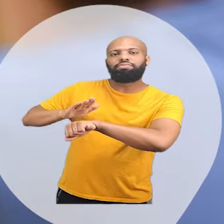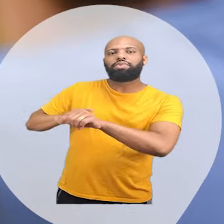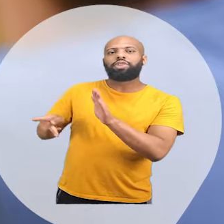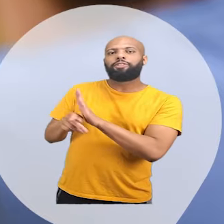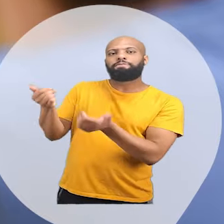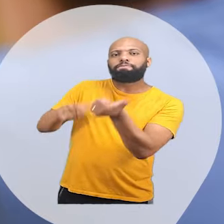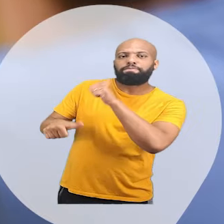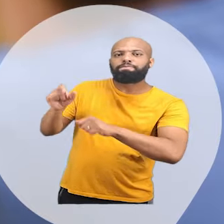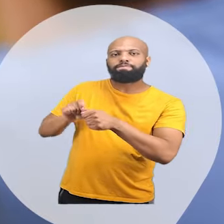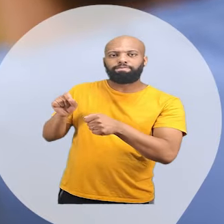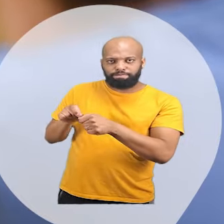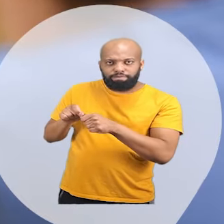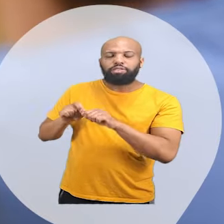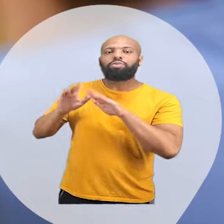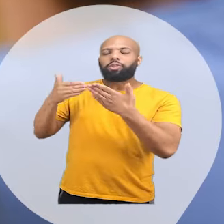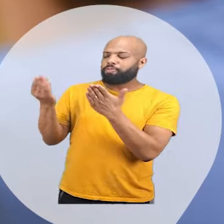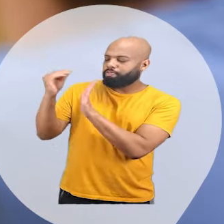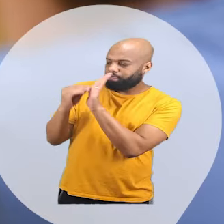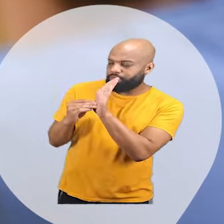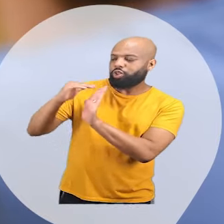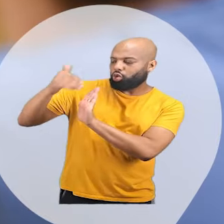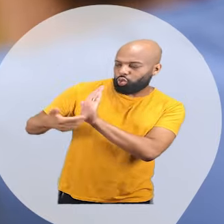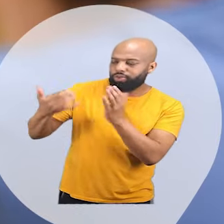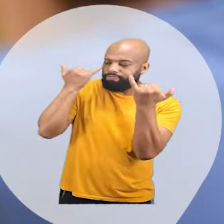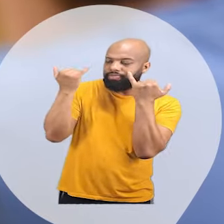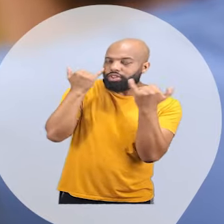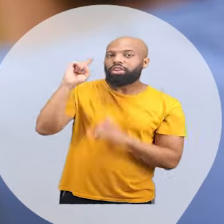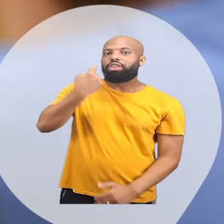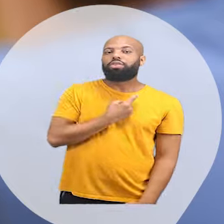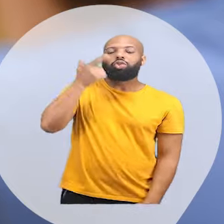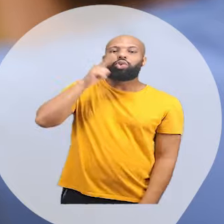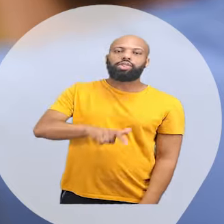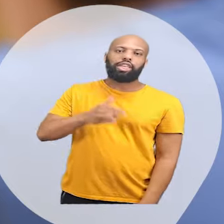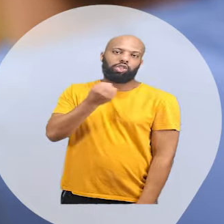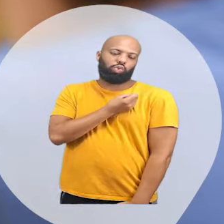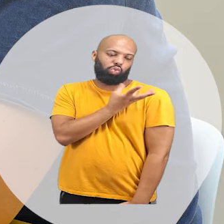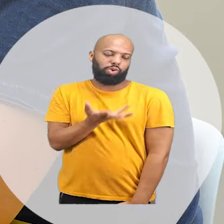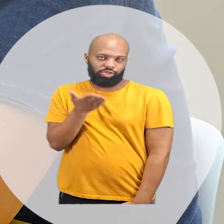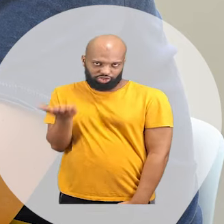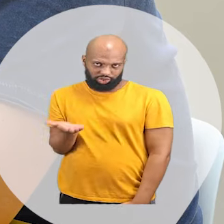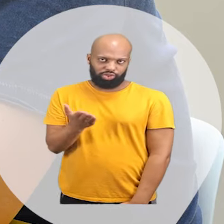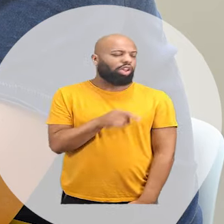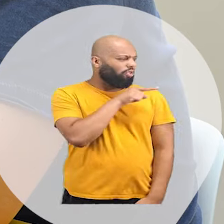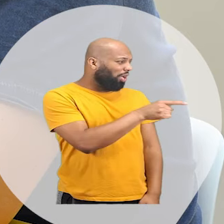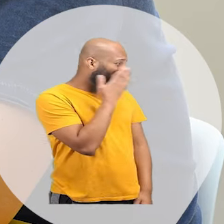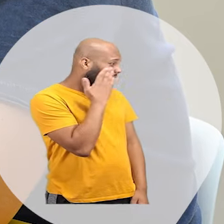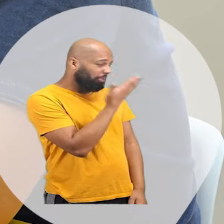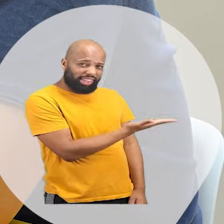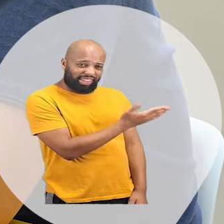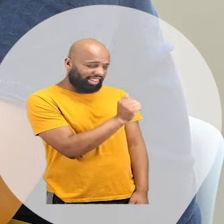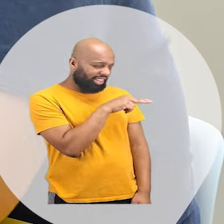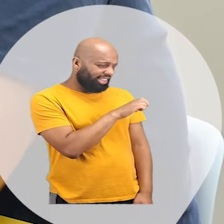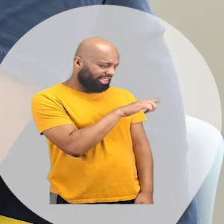o voucher elas preenchem todos esses dados da ideia a gente tira esses números se